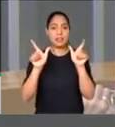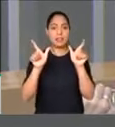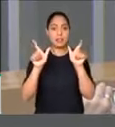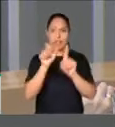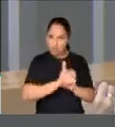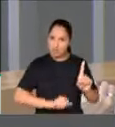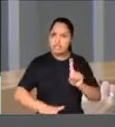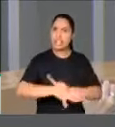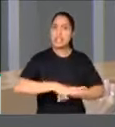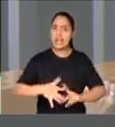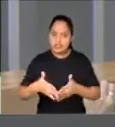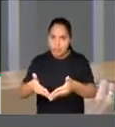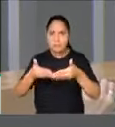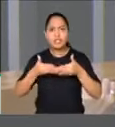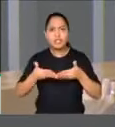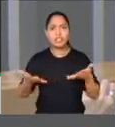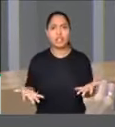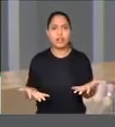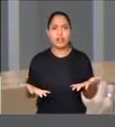demandando que